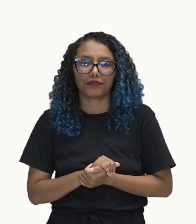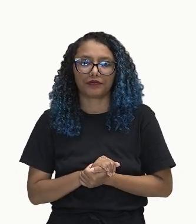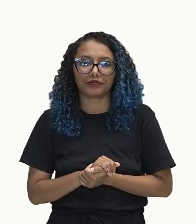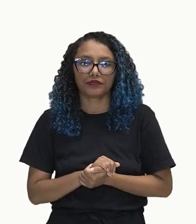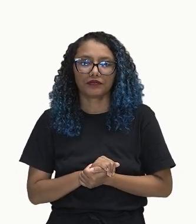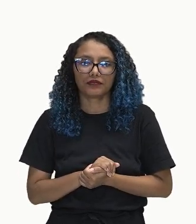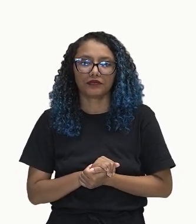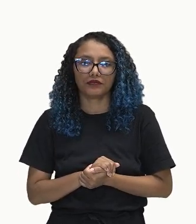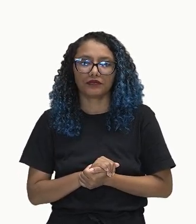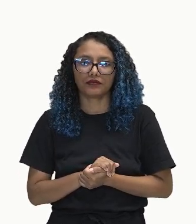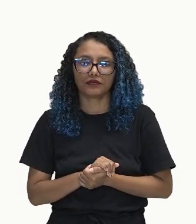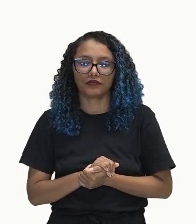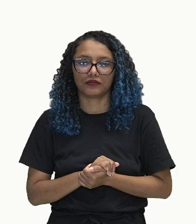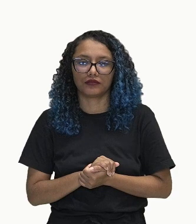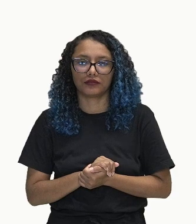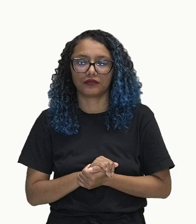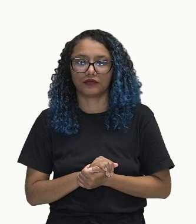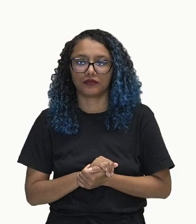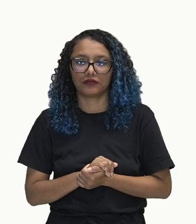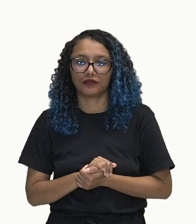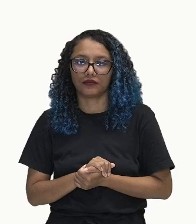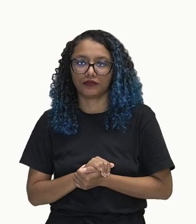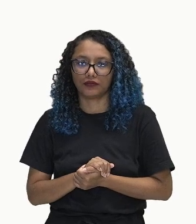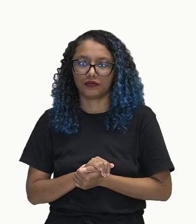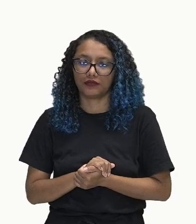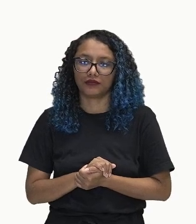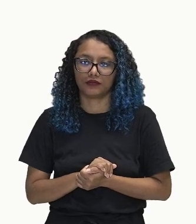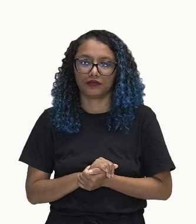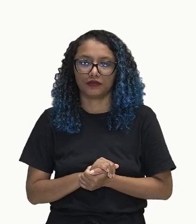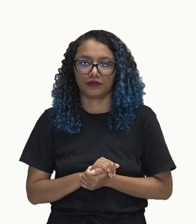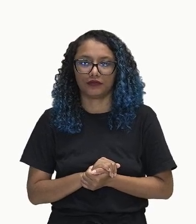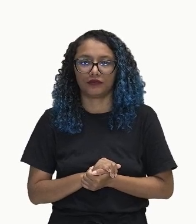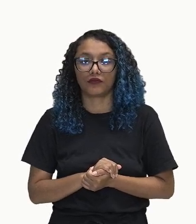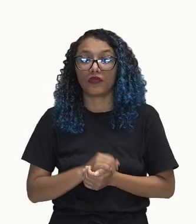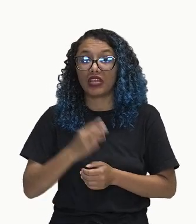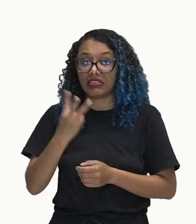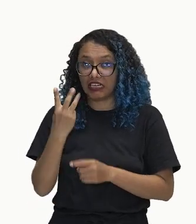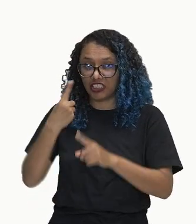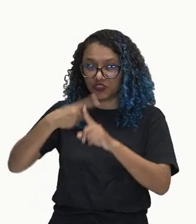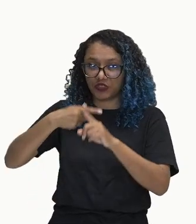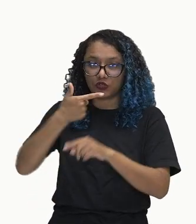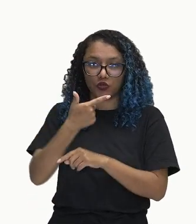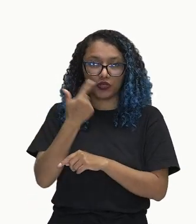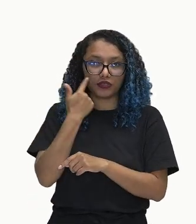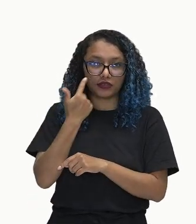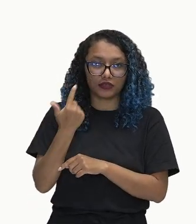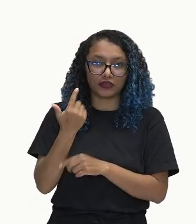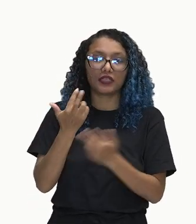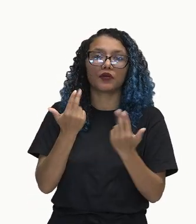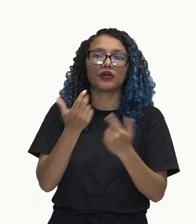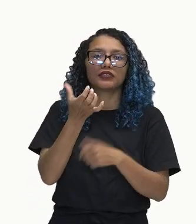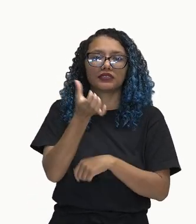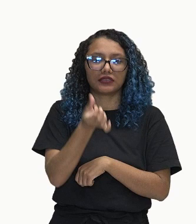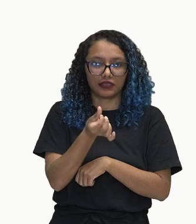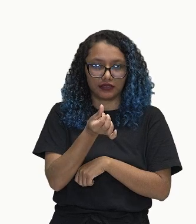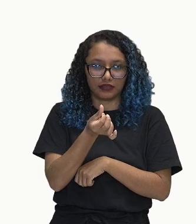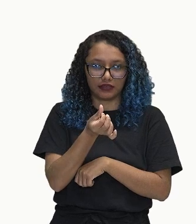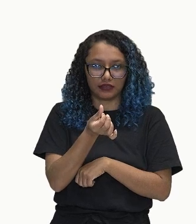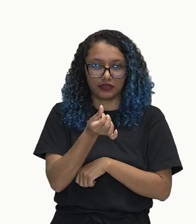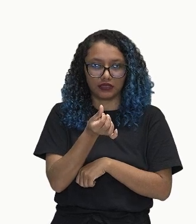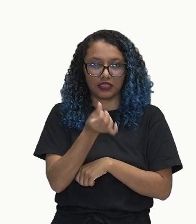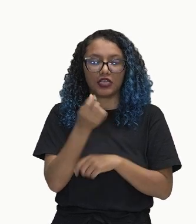Tá, beleza. Então, aqui, vejamos. Olha lá. 3 vezes 2 é 6. E aí eu vou